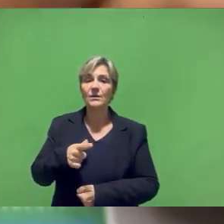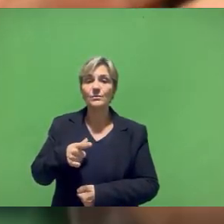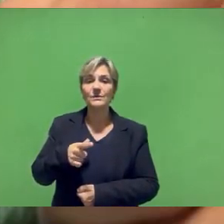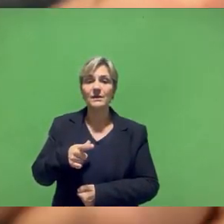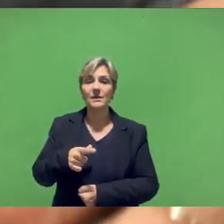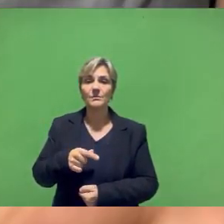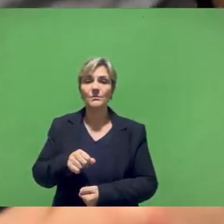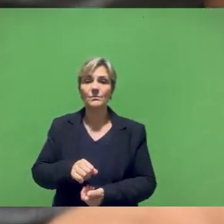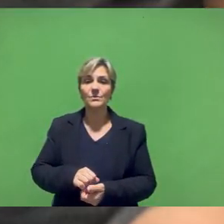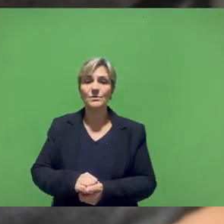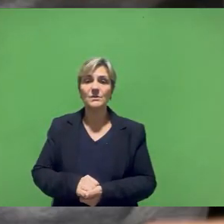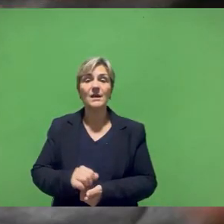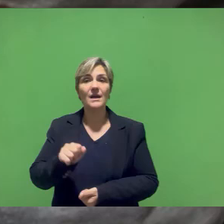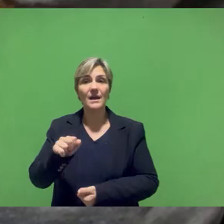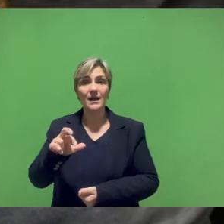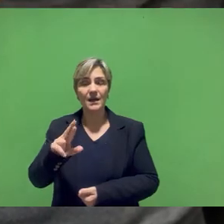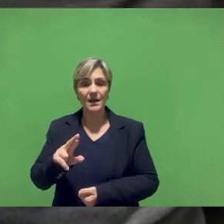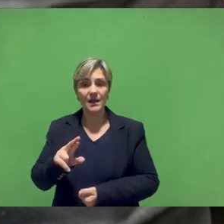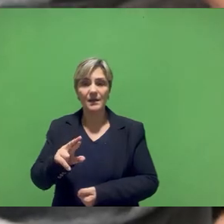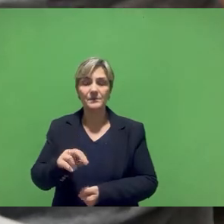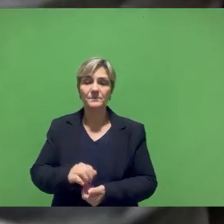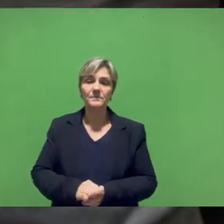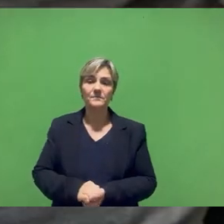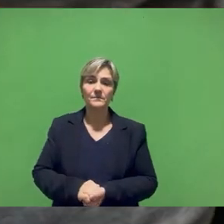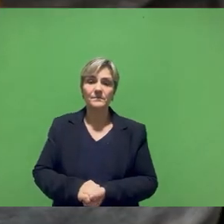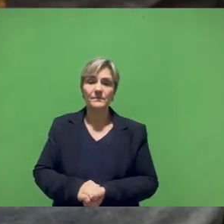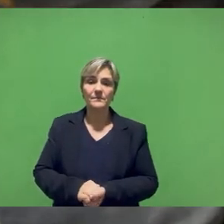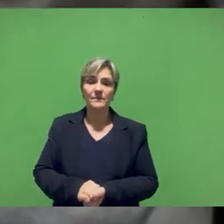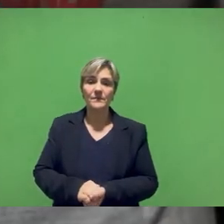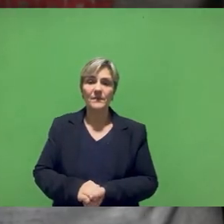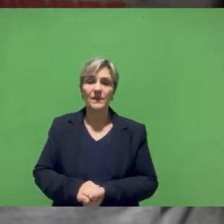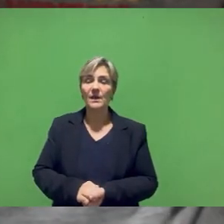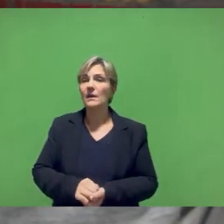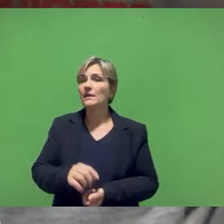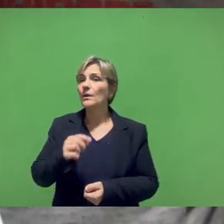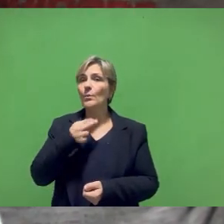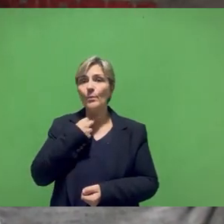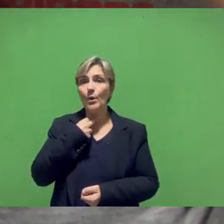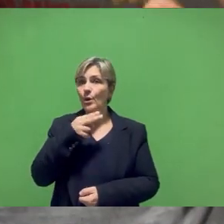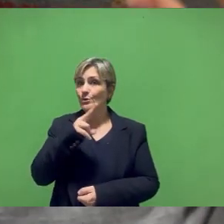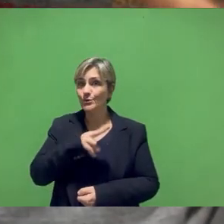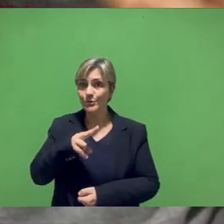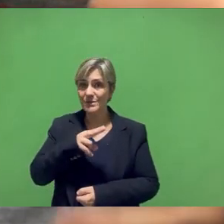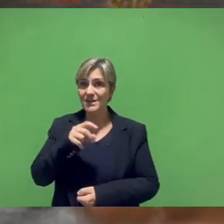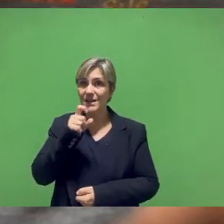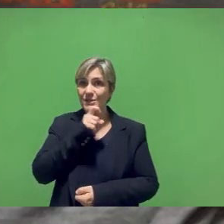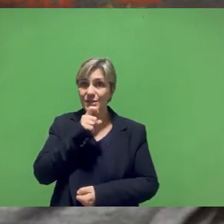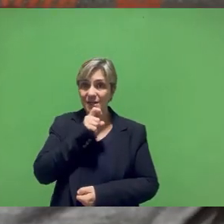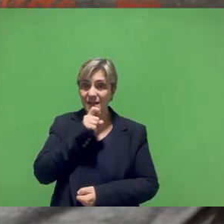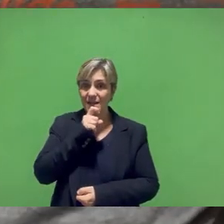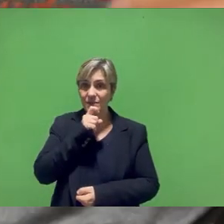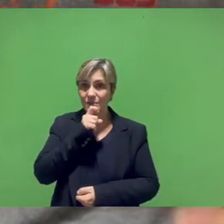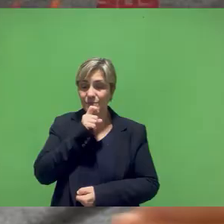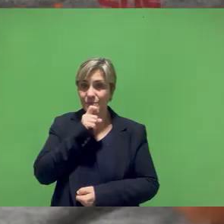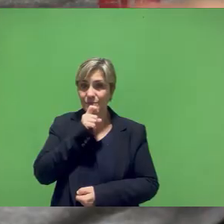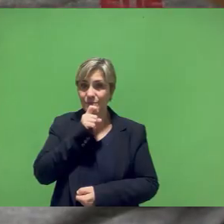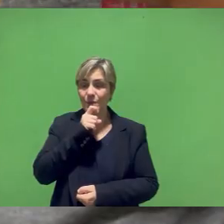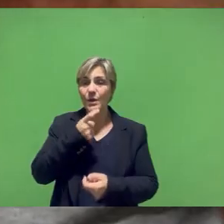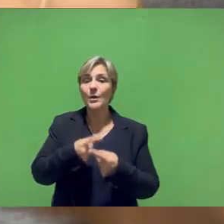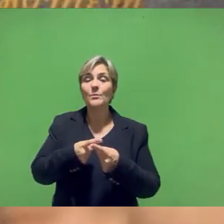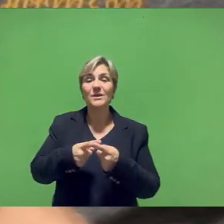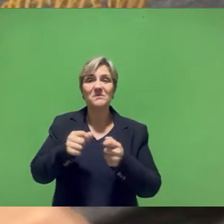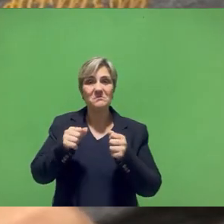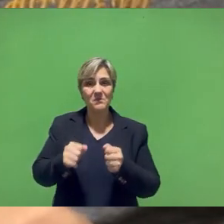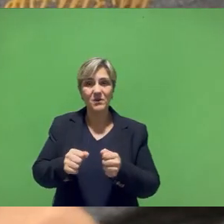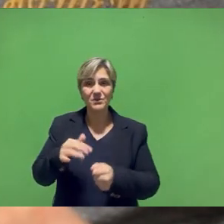gelado, porque também pode deixar roxo, ficar ardendo na hora de entrar o líquido, doendo e